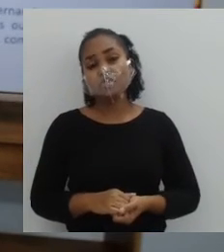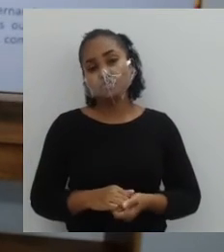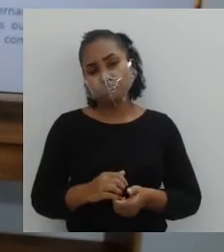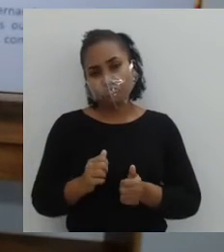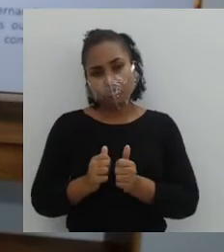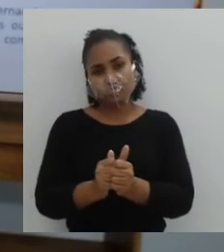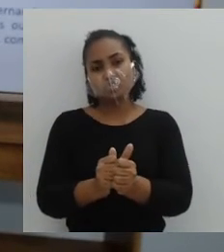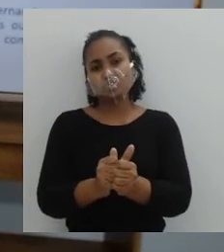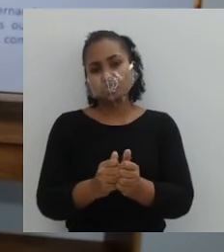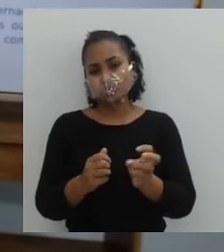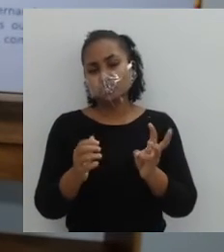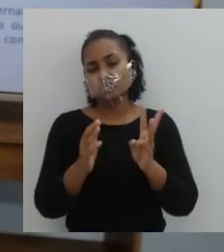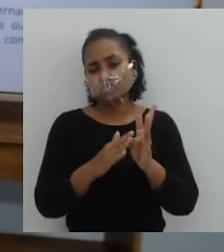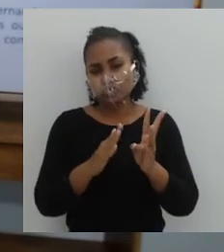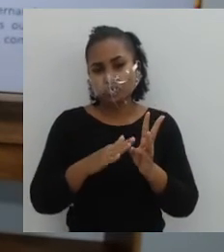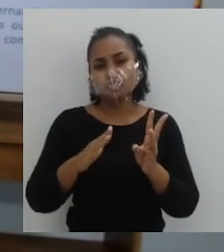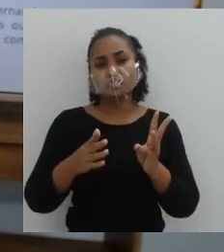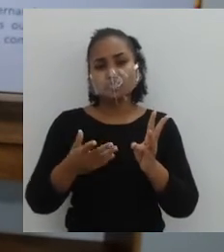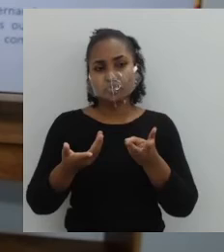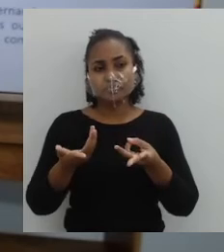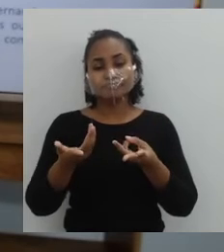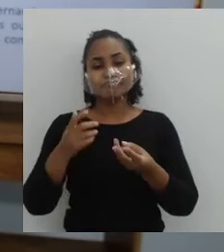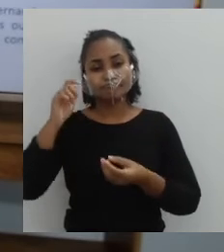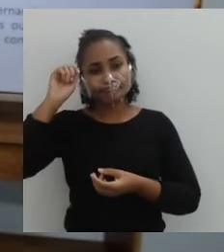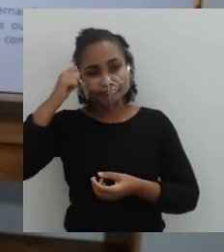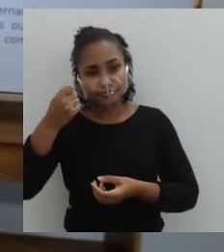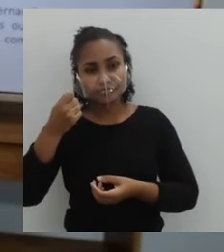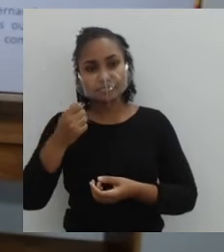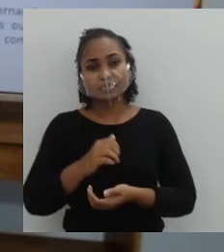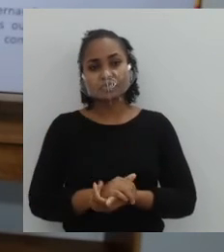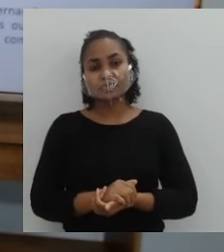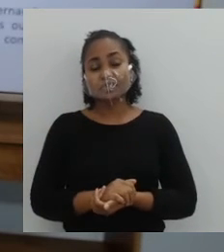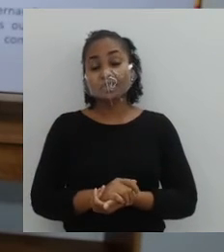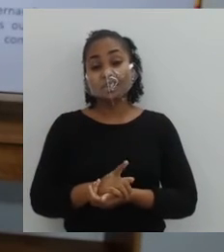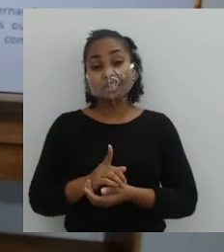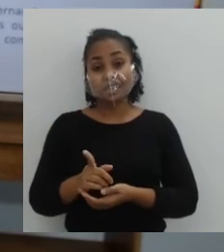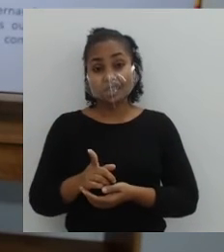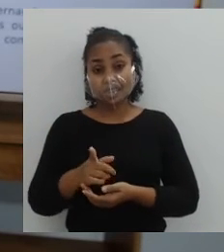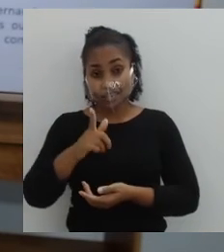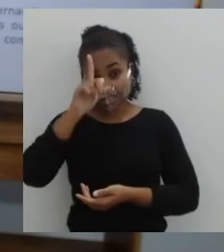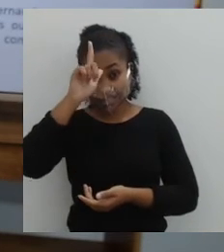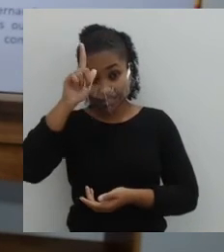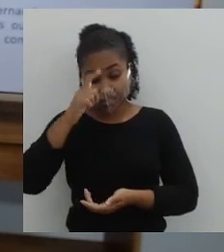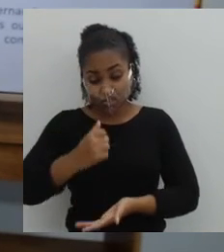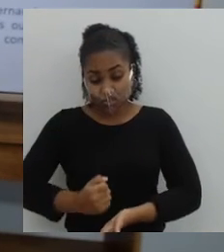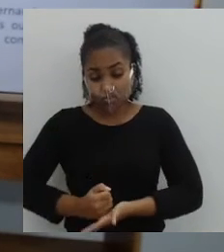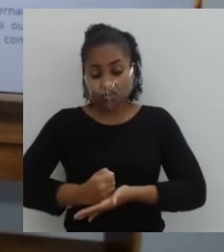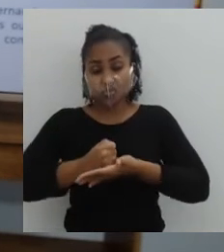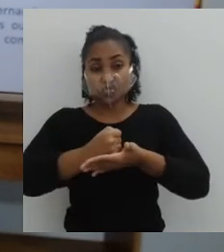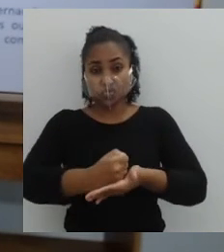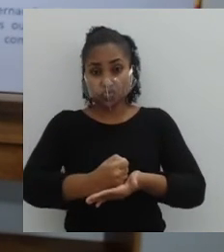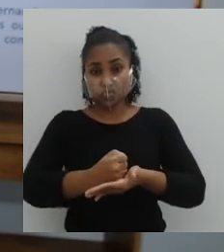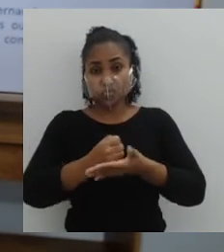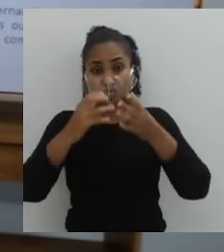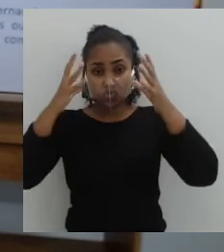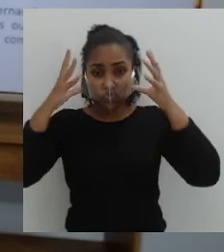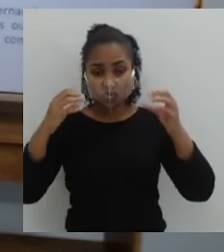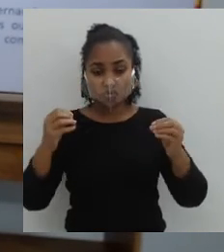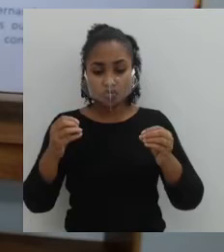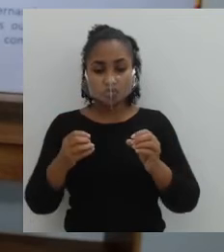outros mamelucos, negros, ameríndios, Calabar colaborou com os holandeses como